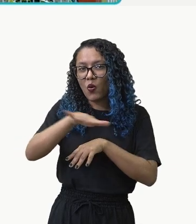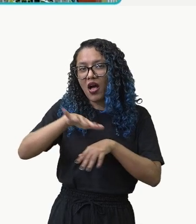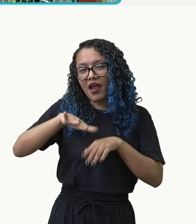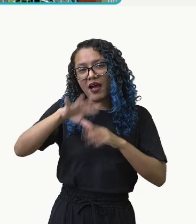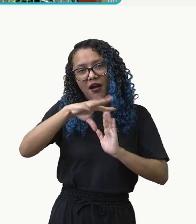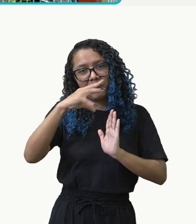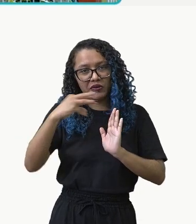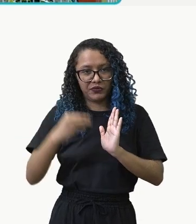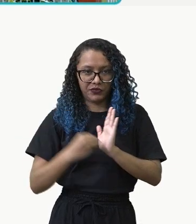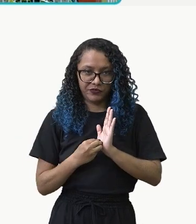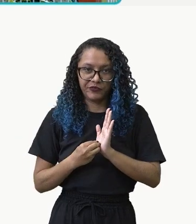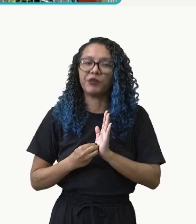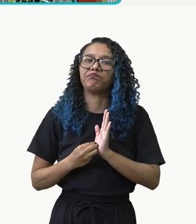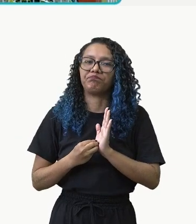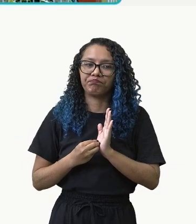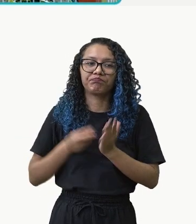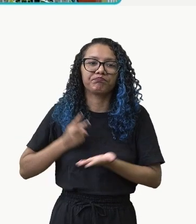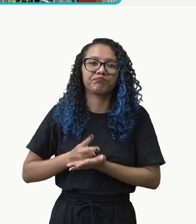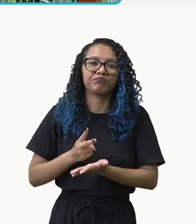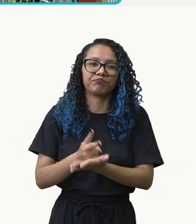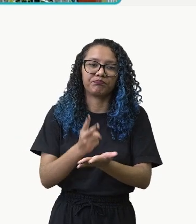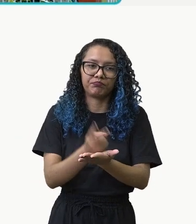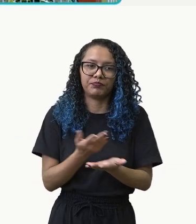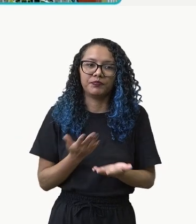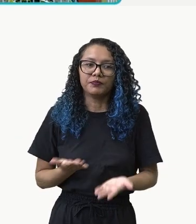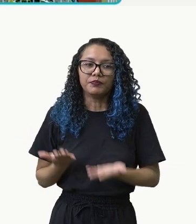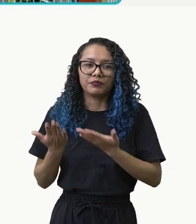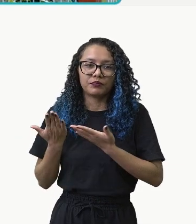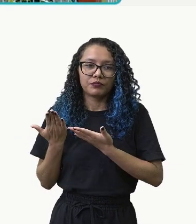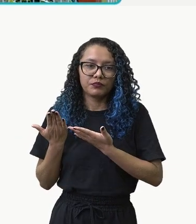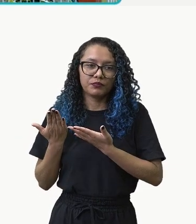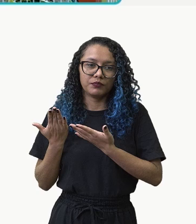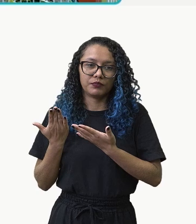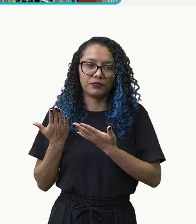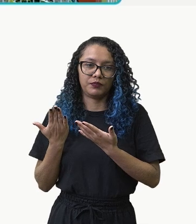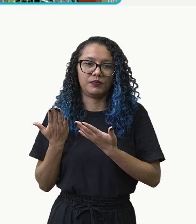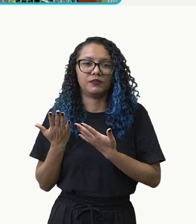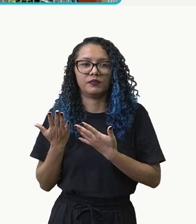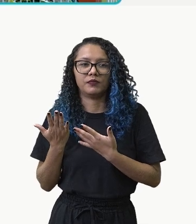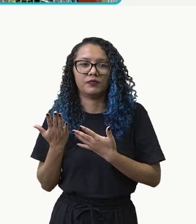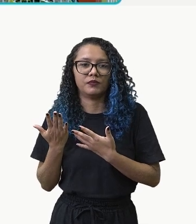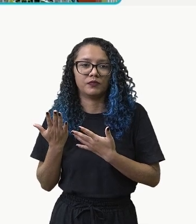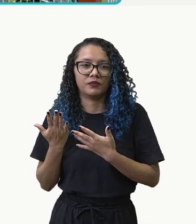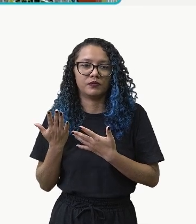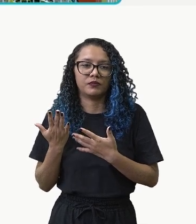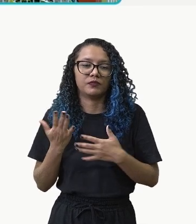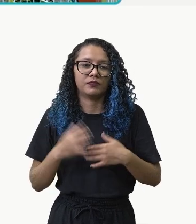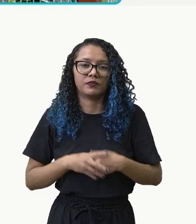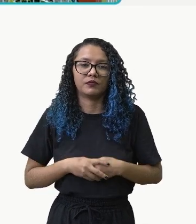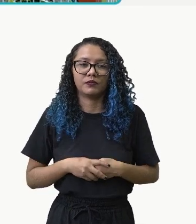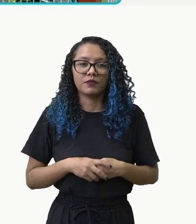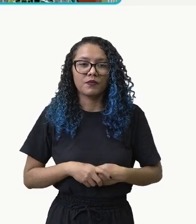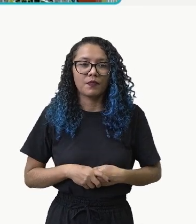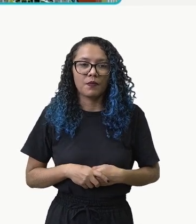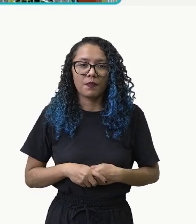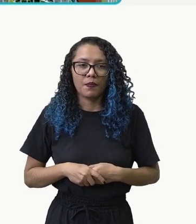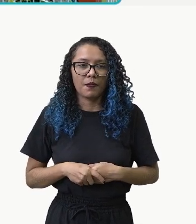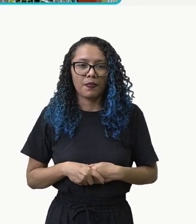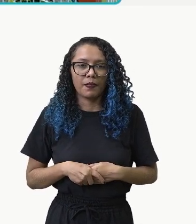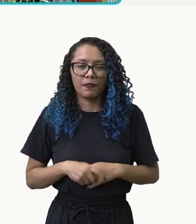vamos adelante rut inicias remas